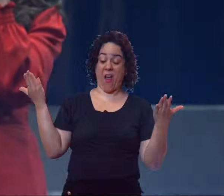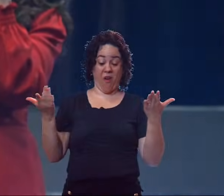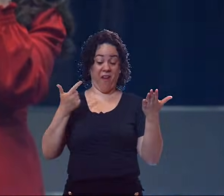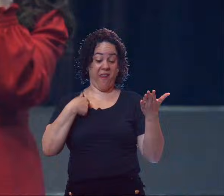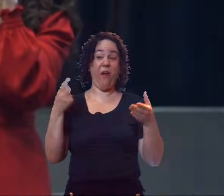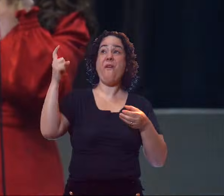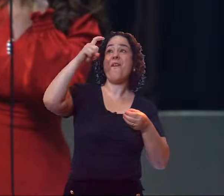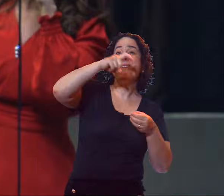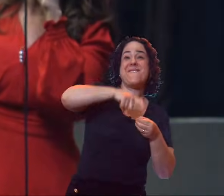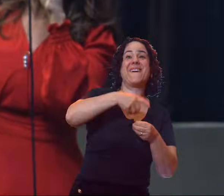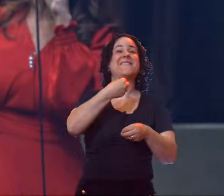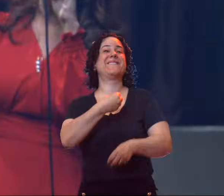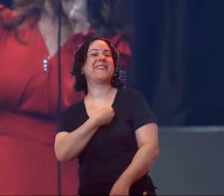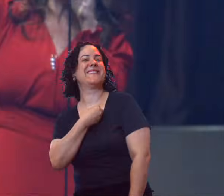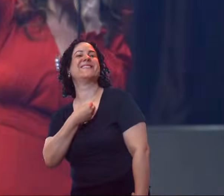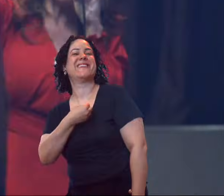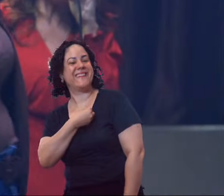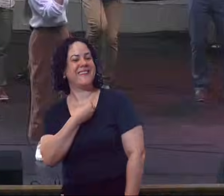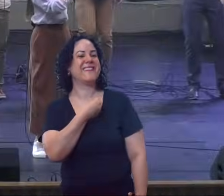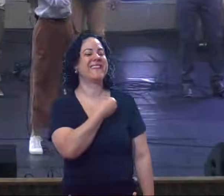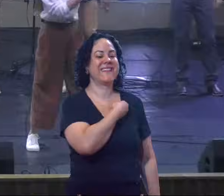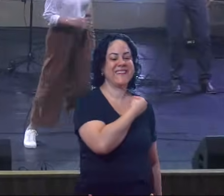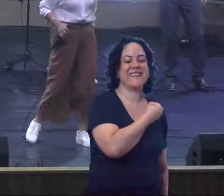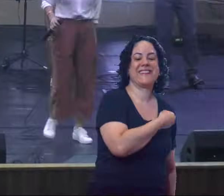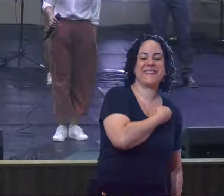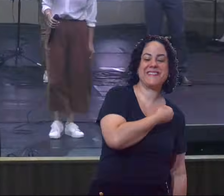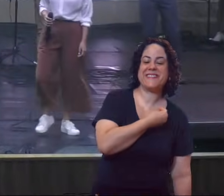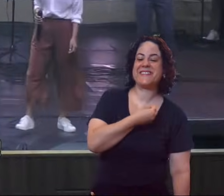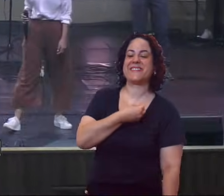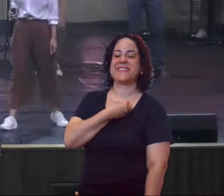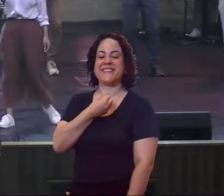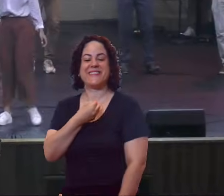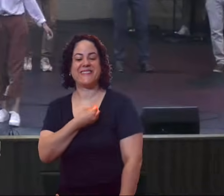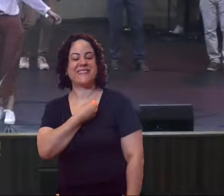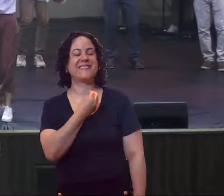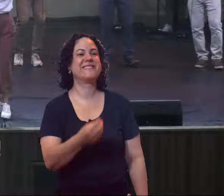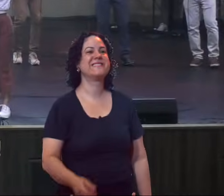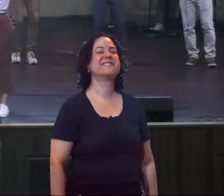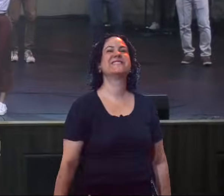e eu voltei a viver.